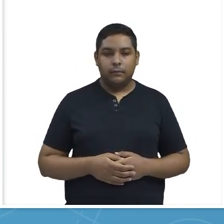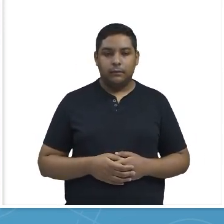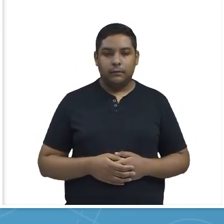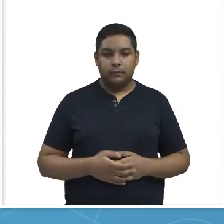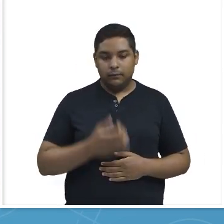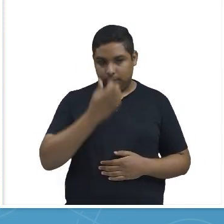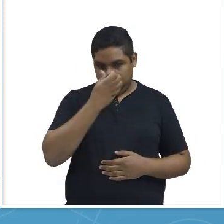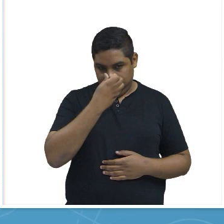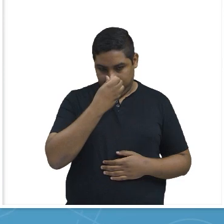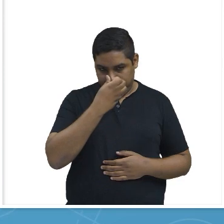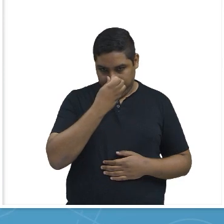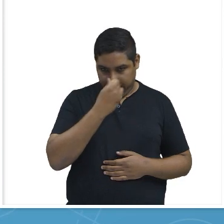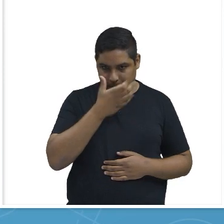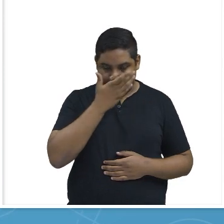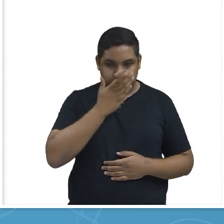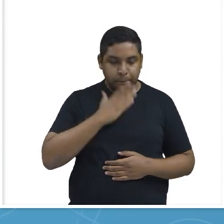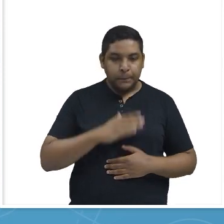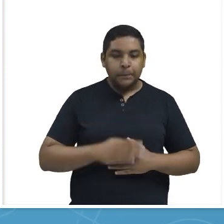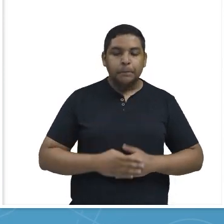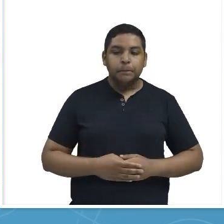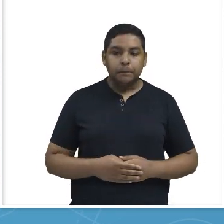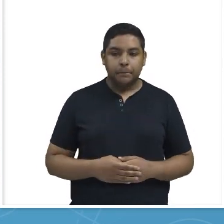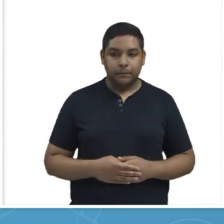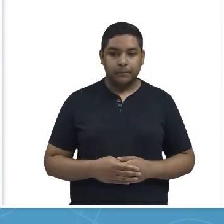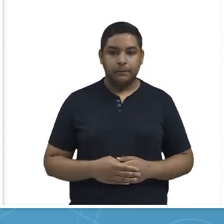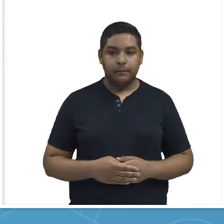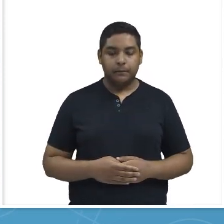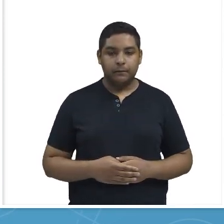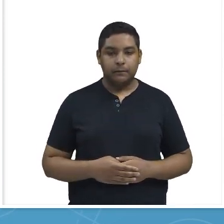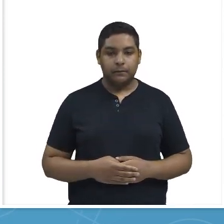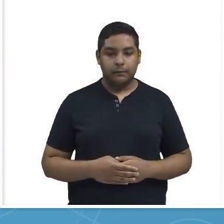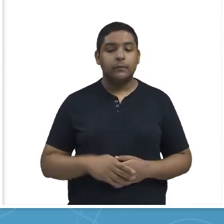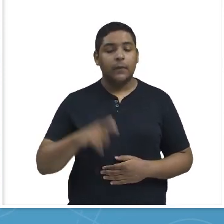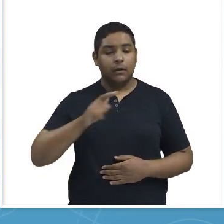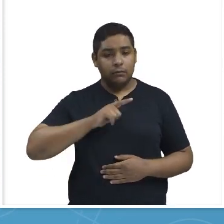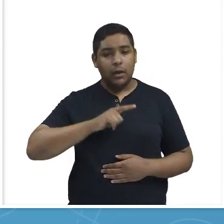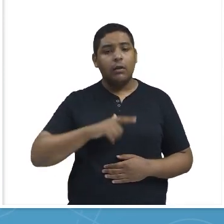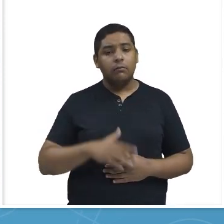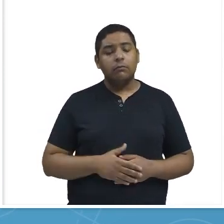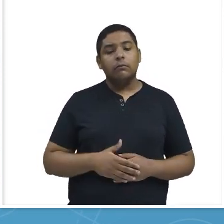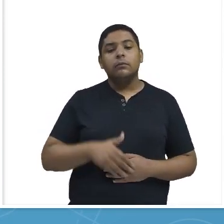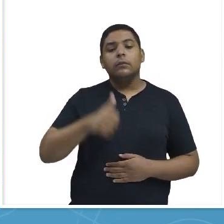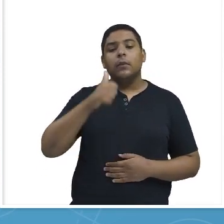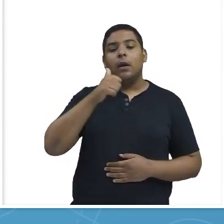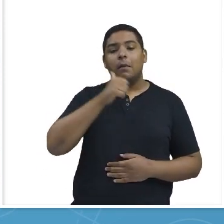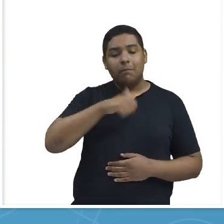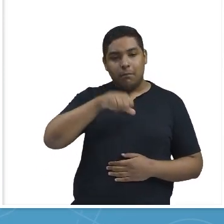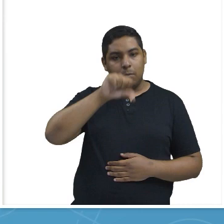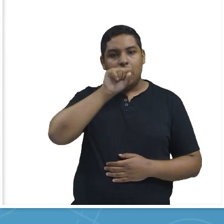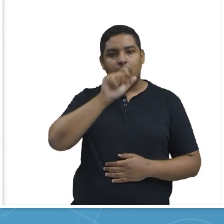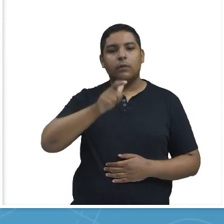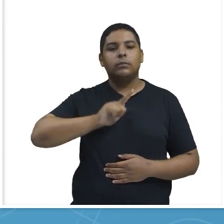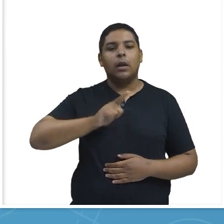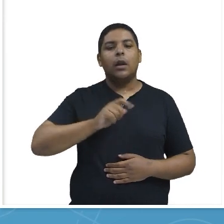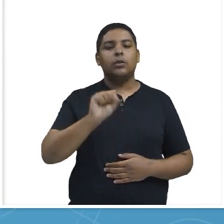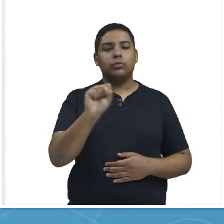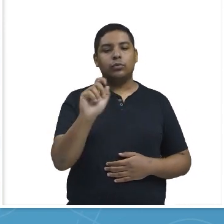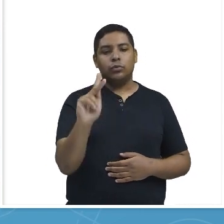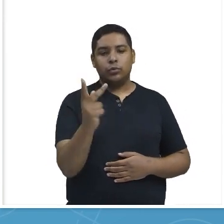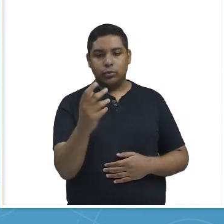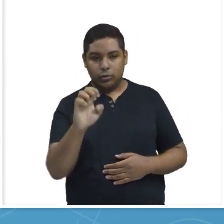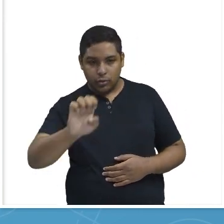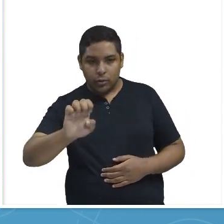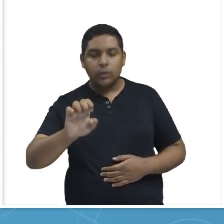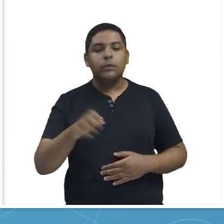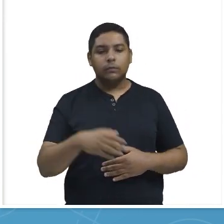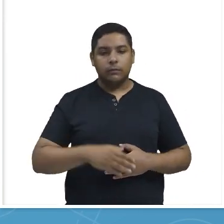you, ok? Aqui você tem my mother, né? My mother é mesmo que ela, que é she. Então, o verbo to be concorda